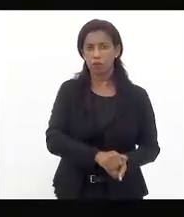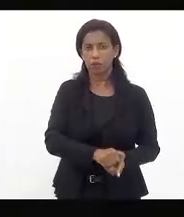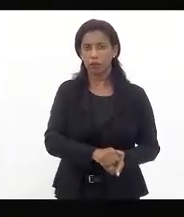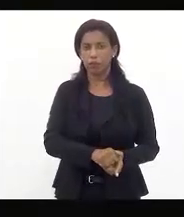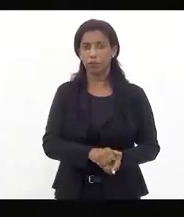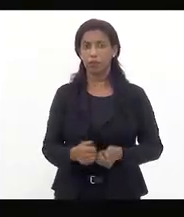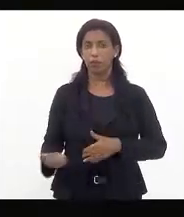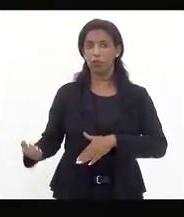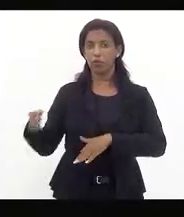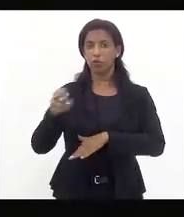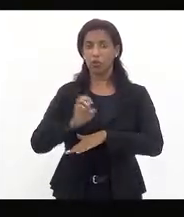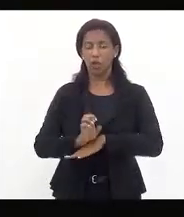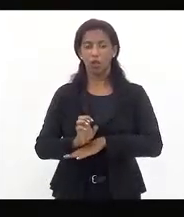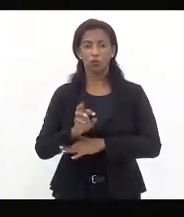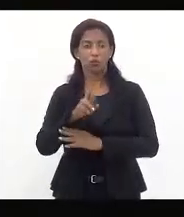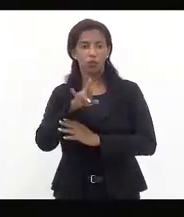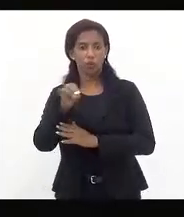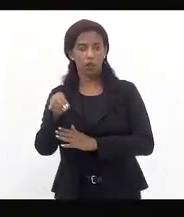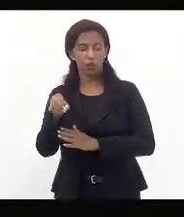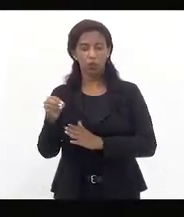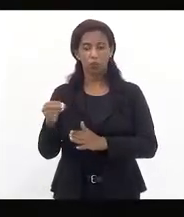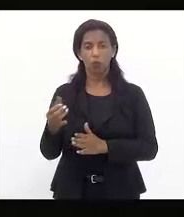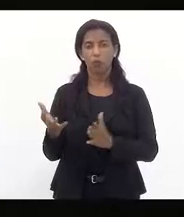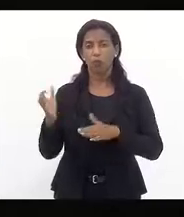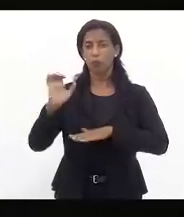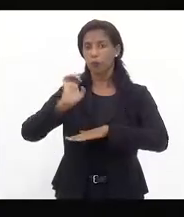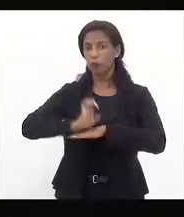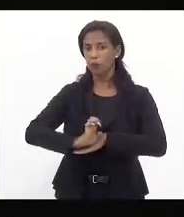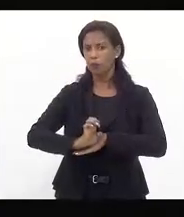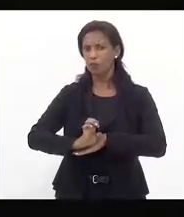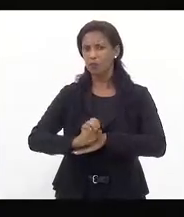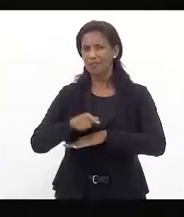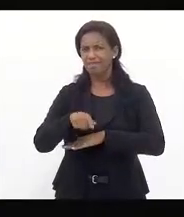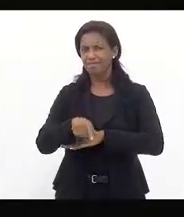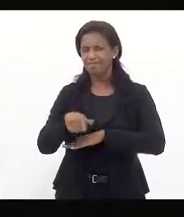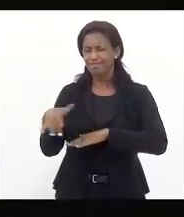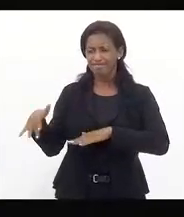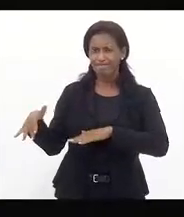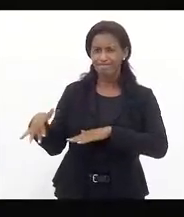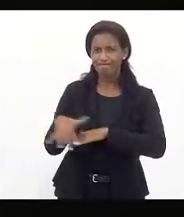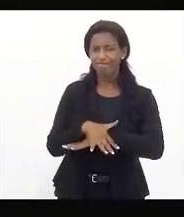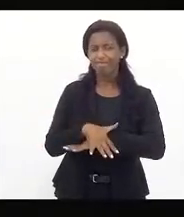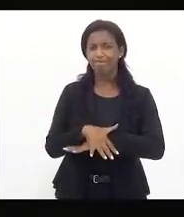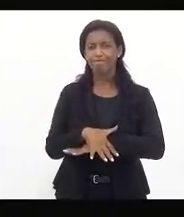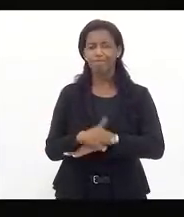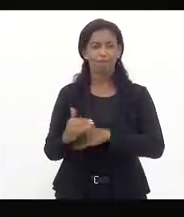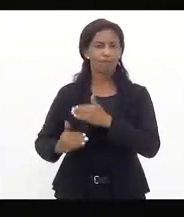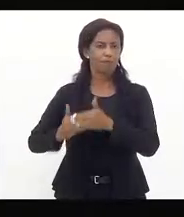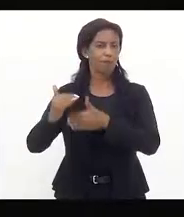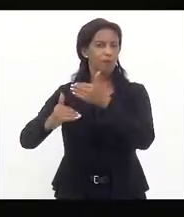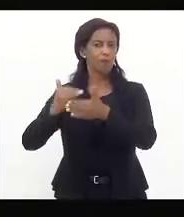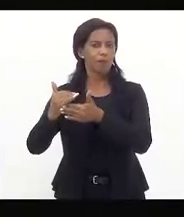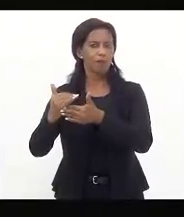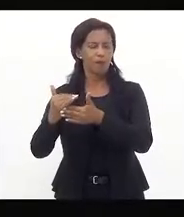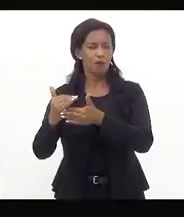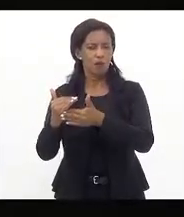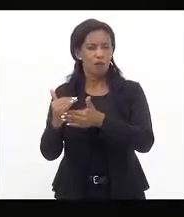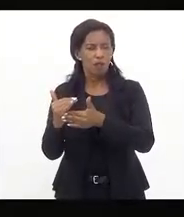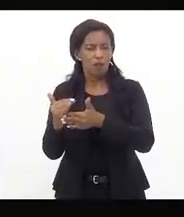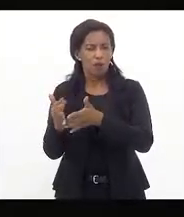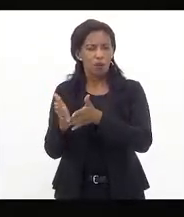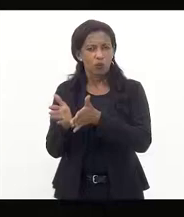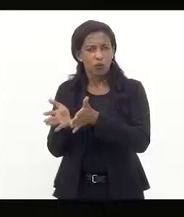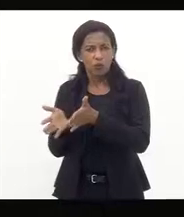o Estado do Rio de Janeiro está submetido a um processo de coação do